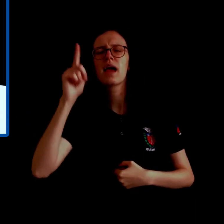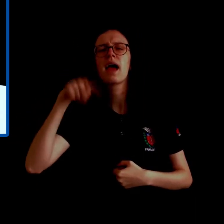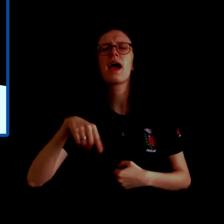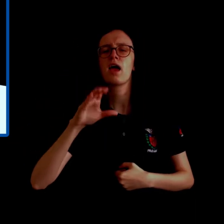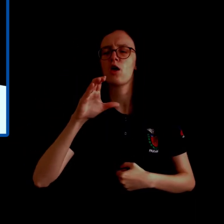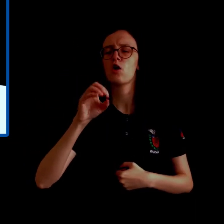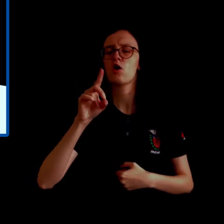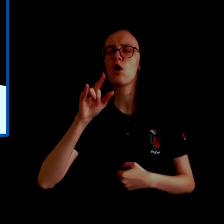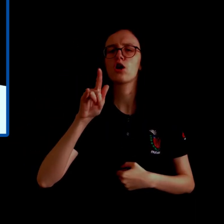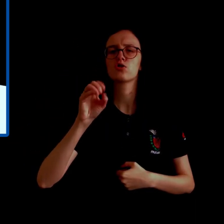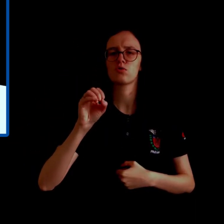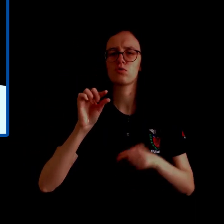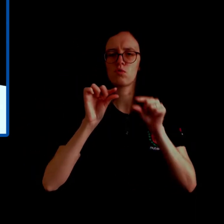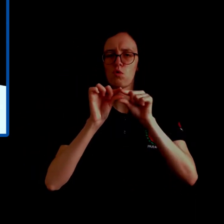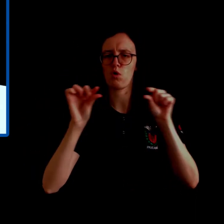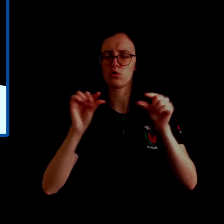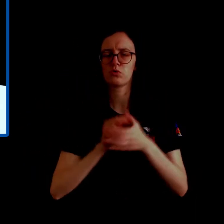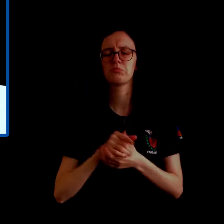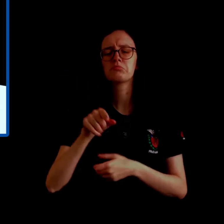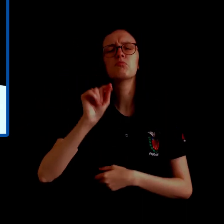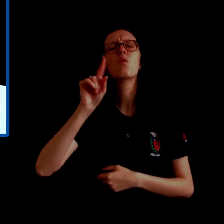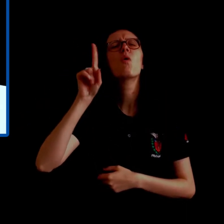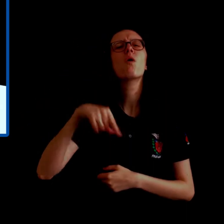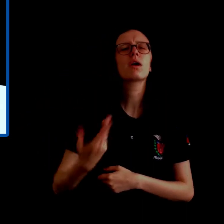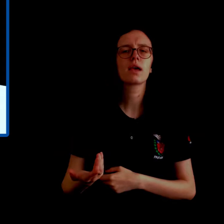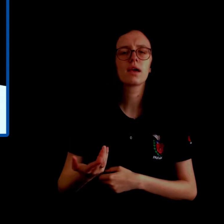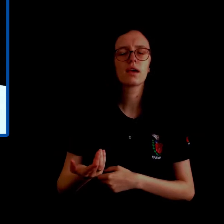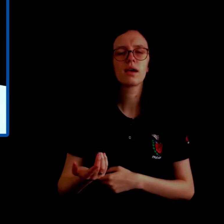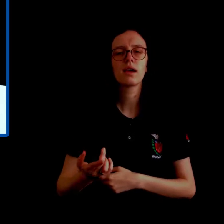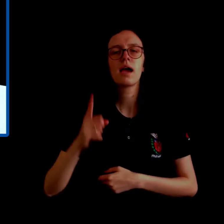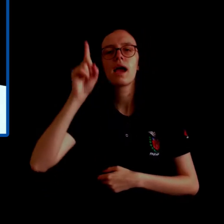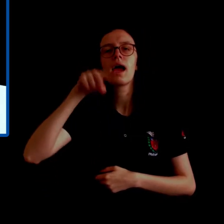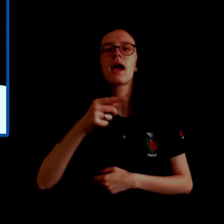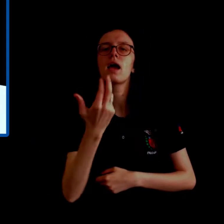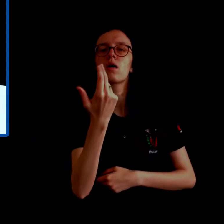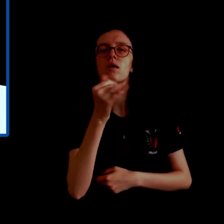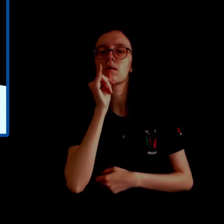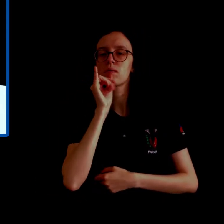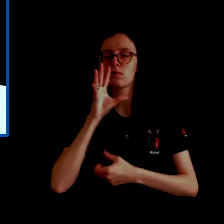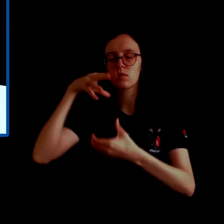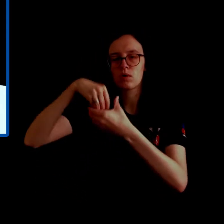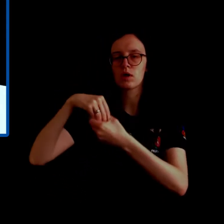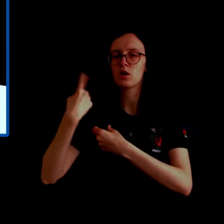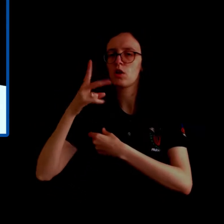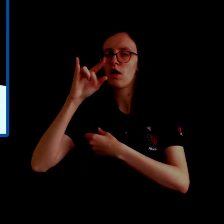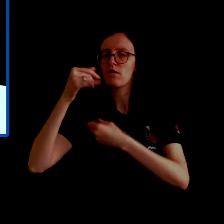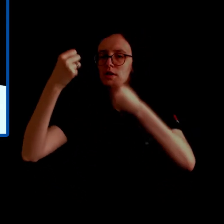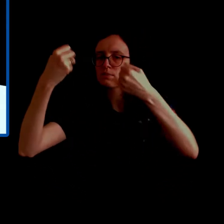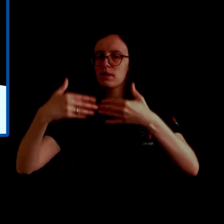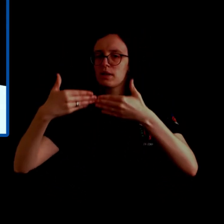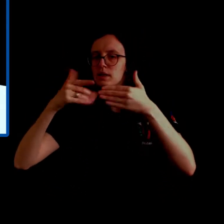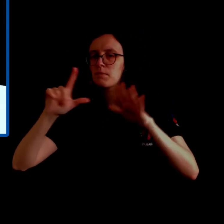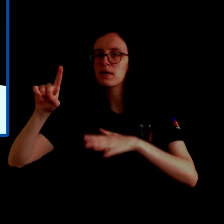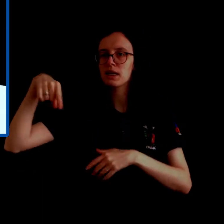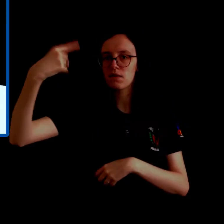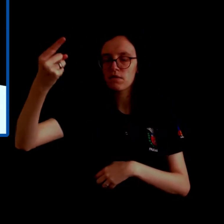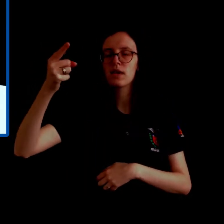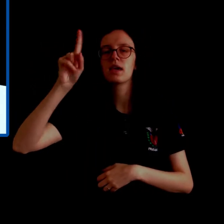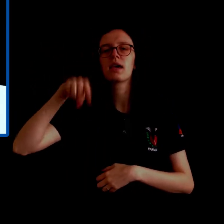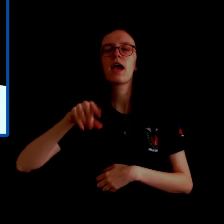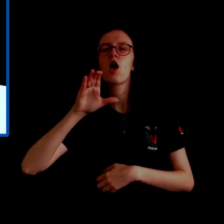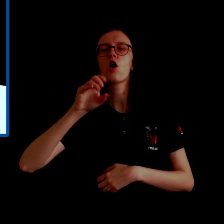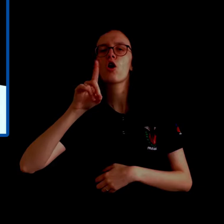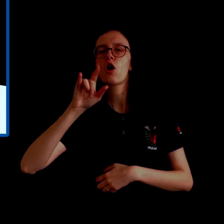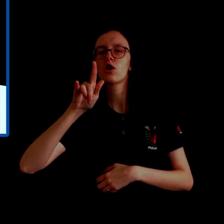esse código é o código para você se identificar dentro dos webinars que nós vamos fazer a partir da semana que vem. Então, o